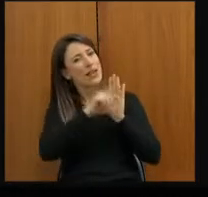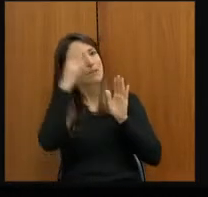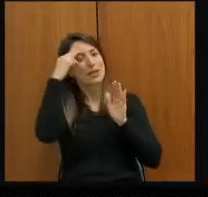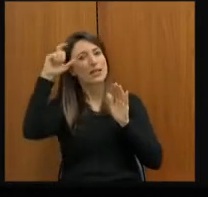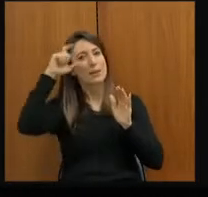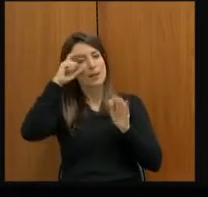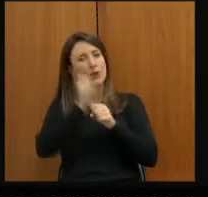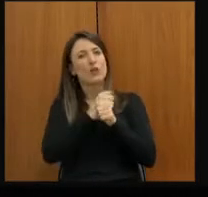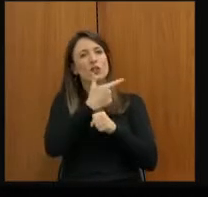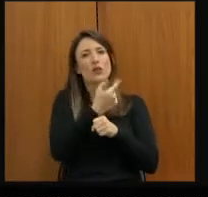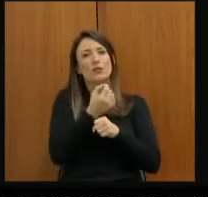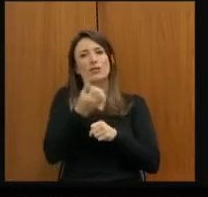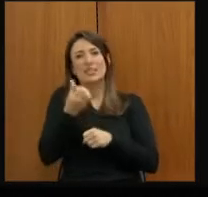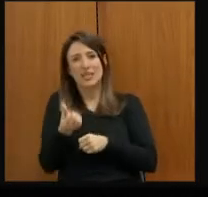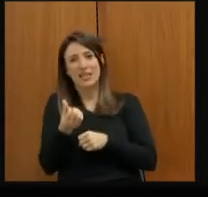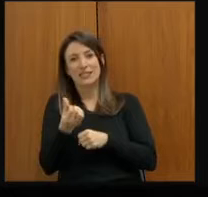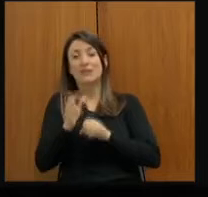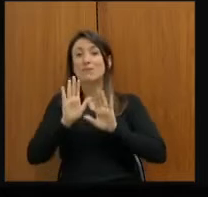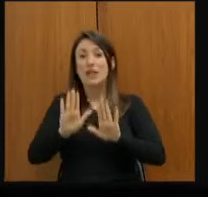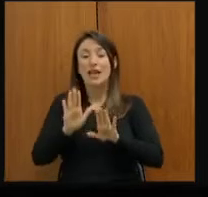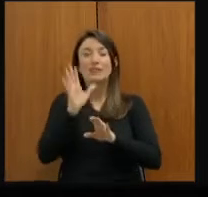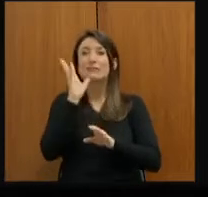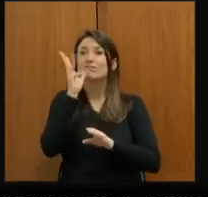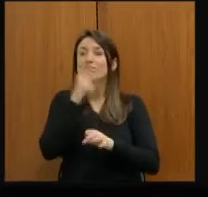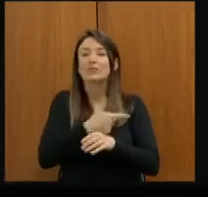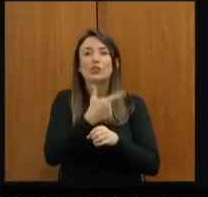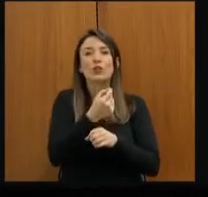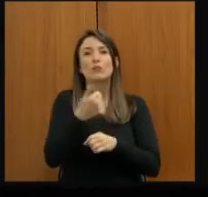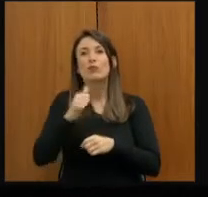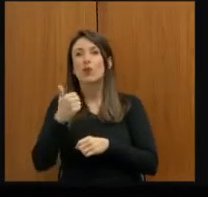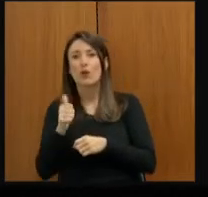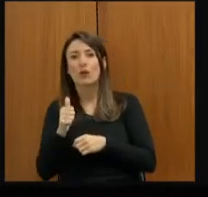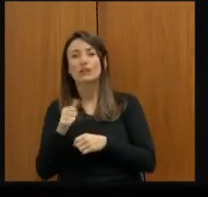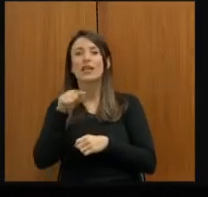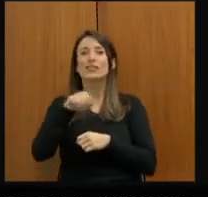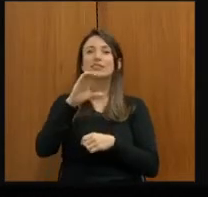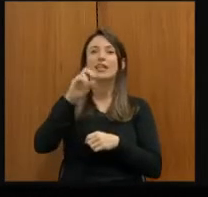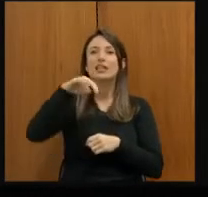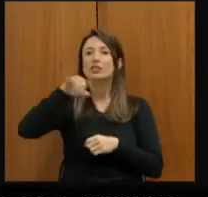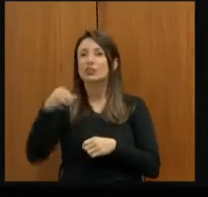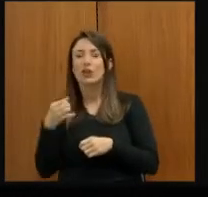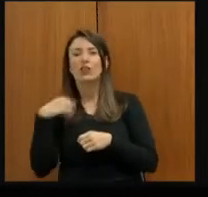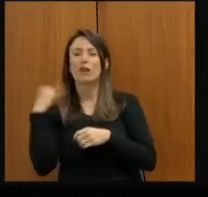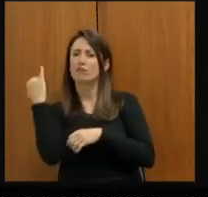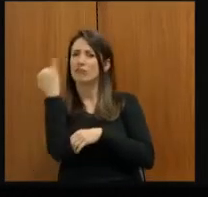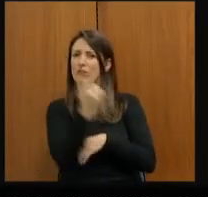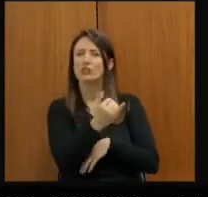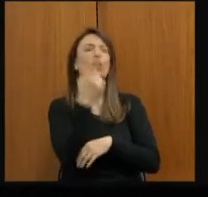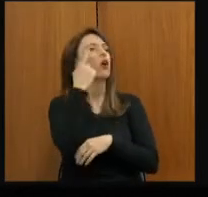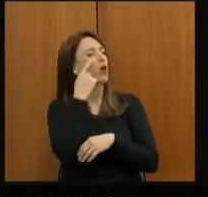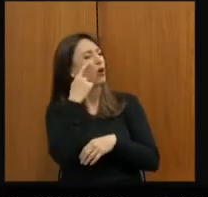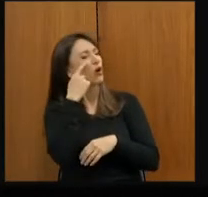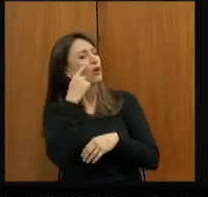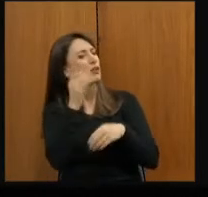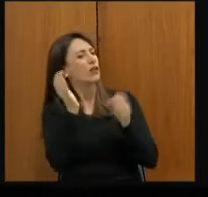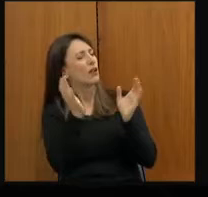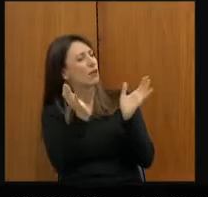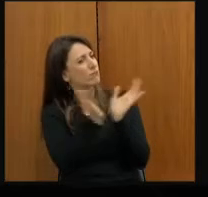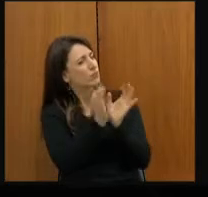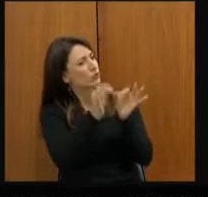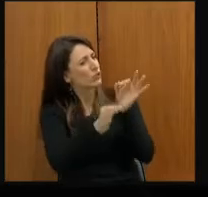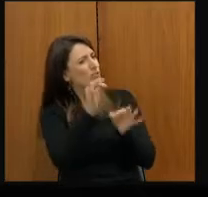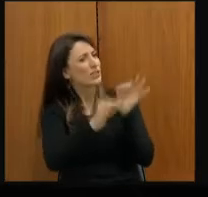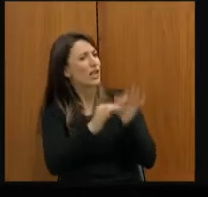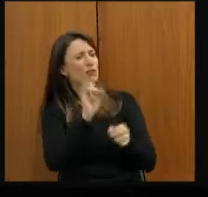que esse controle externo do Judiciário falou judiciário você não tem só que julgar não sai desse lugar de